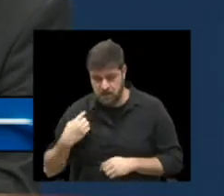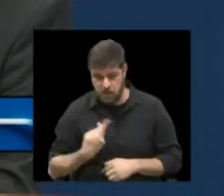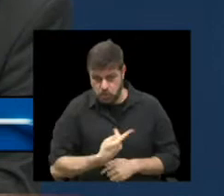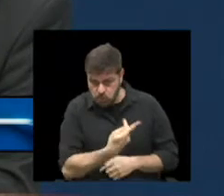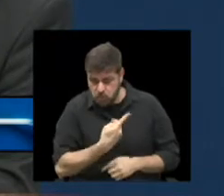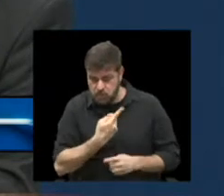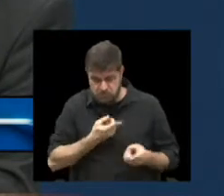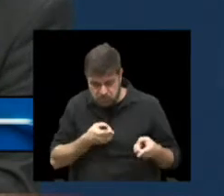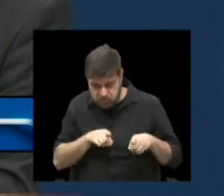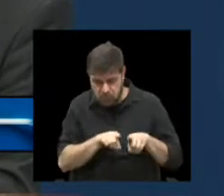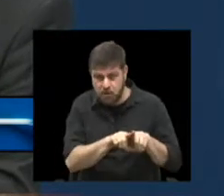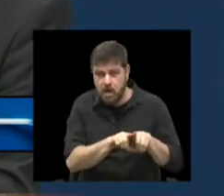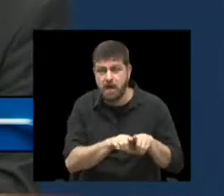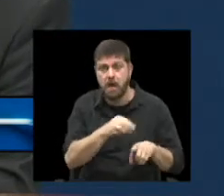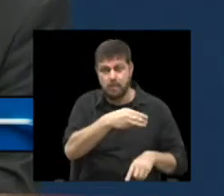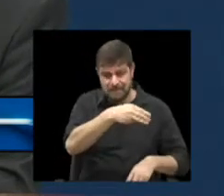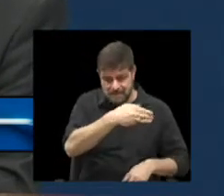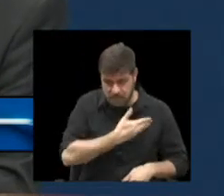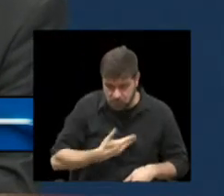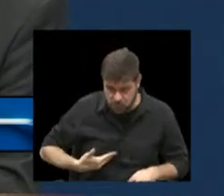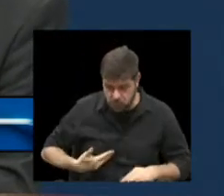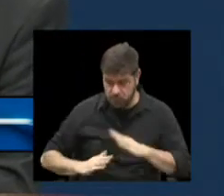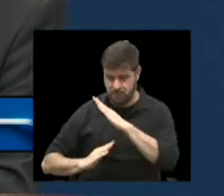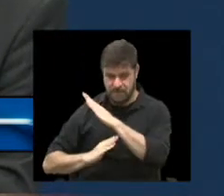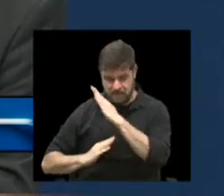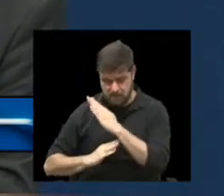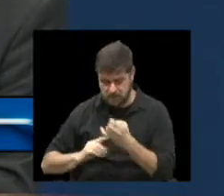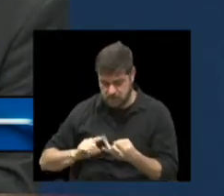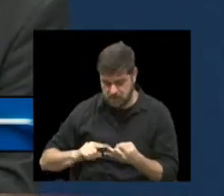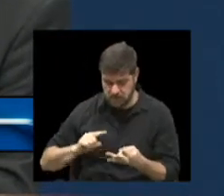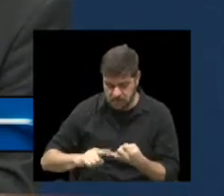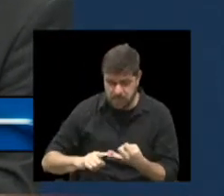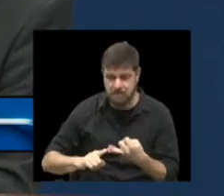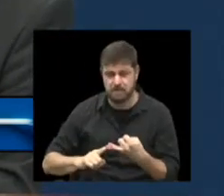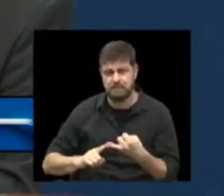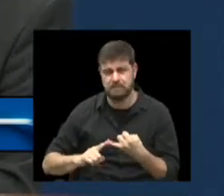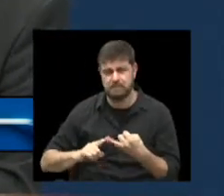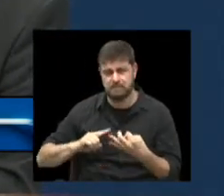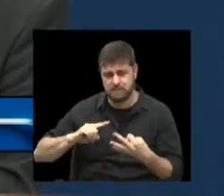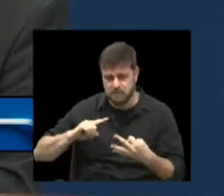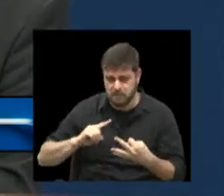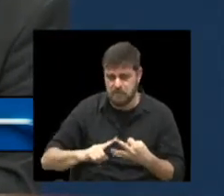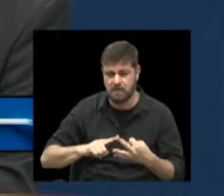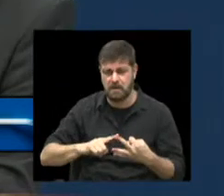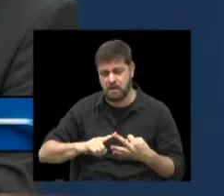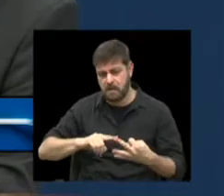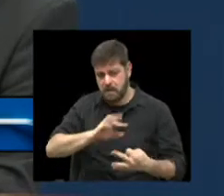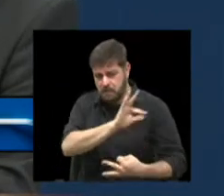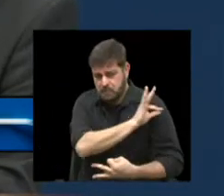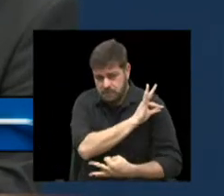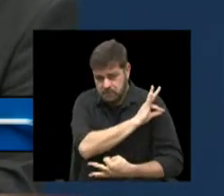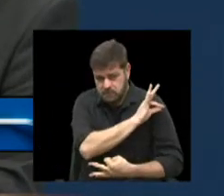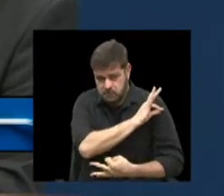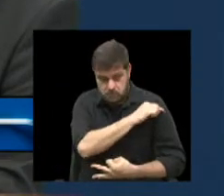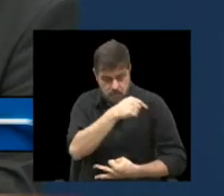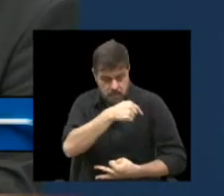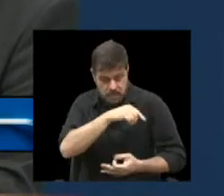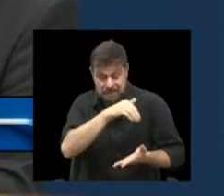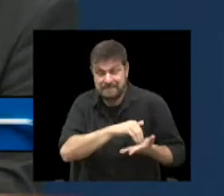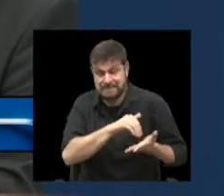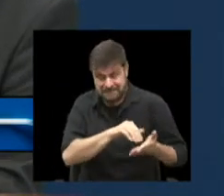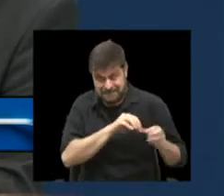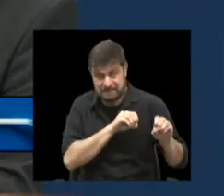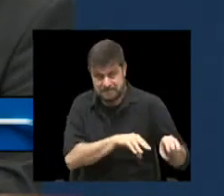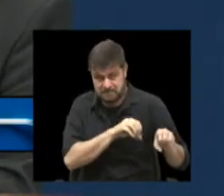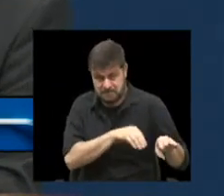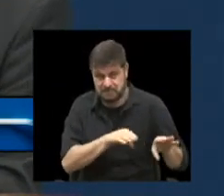o Ministério Público, a Câmara Municipal de Campinas, a Prefeitura através da Secretaria de Educação,